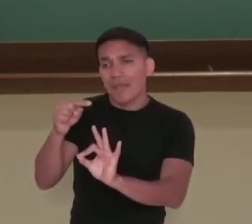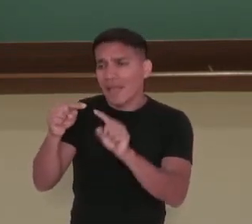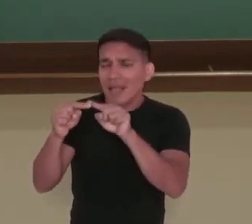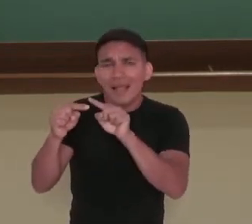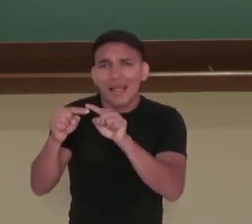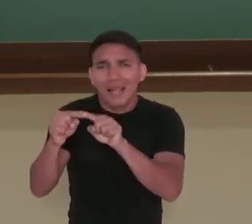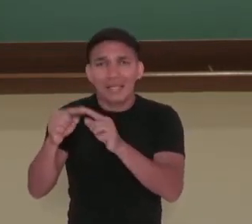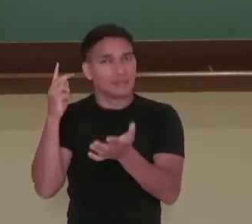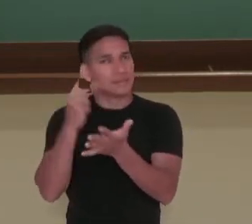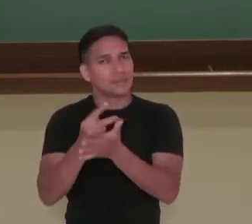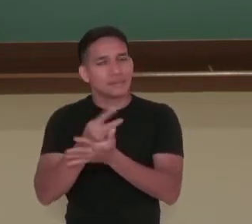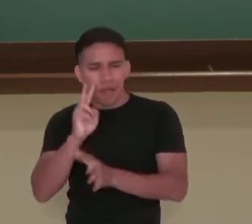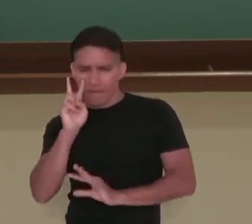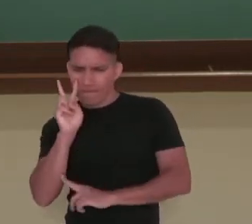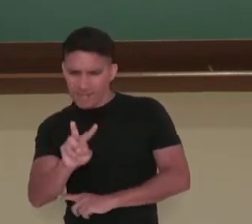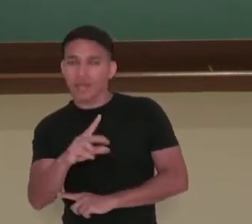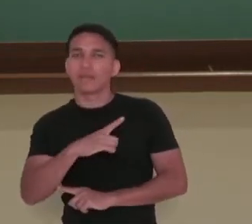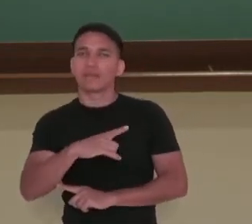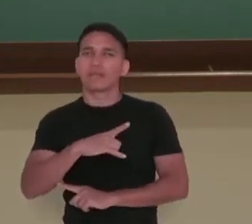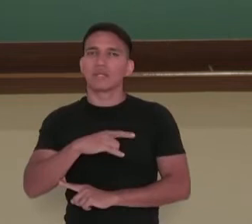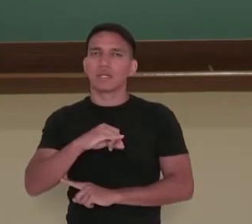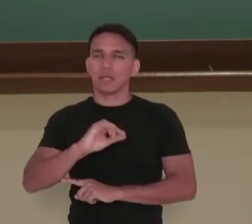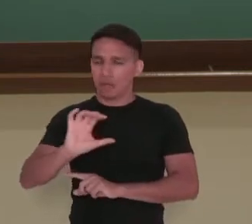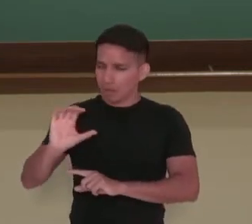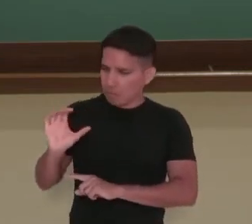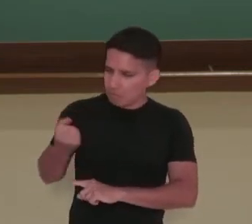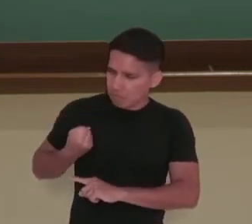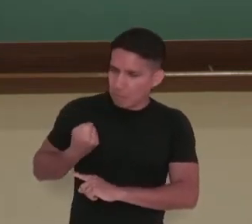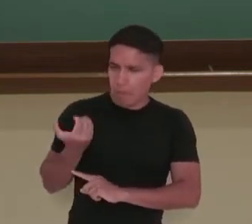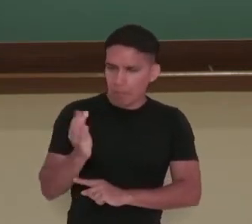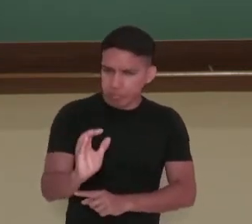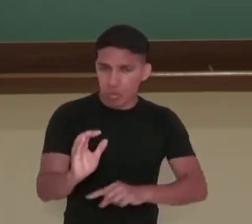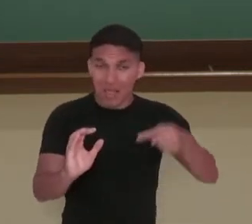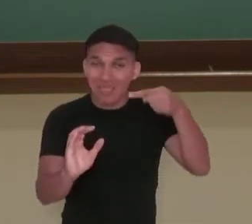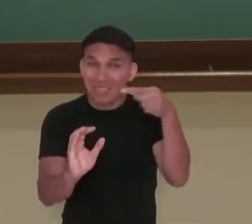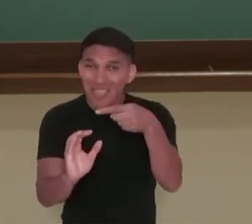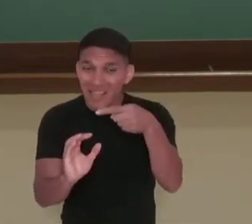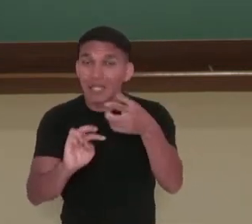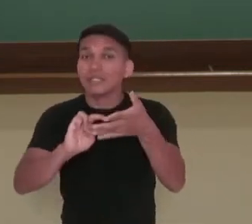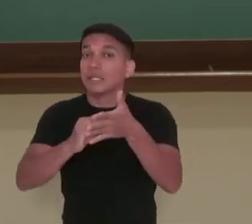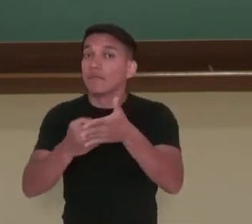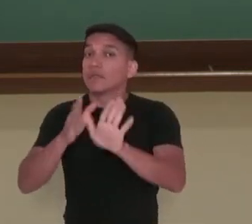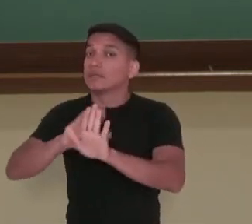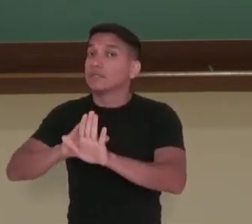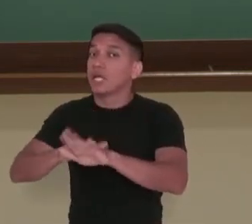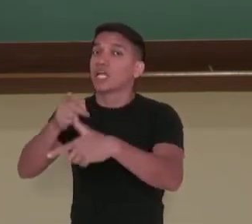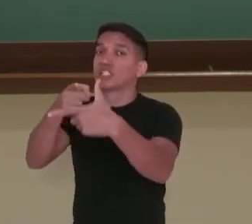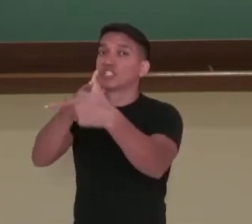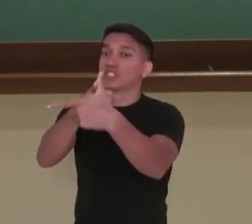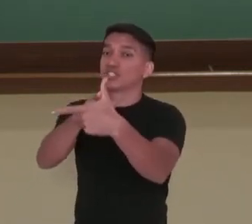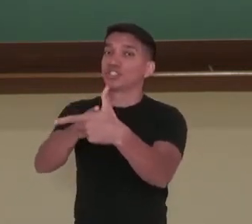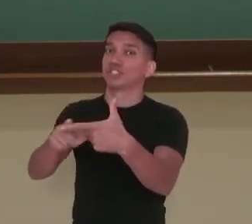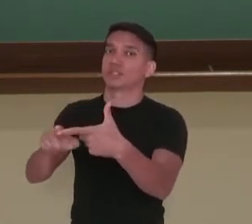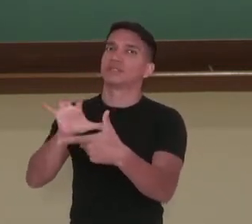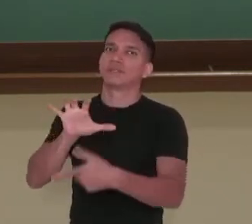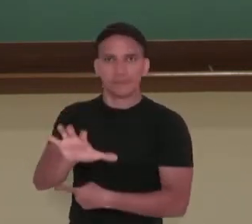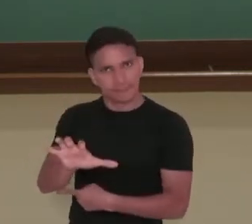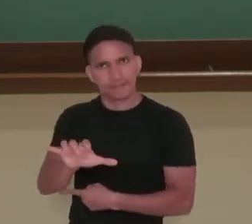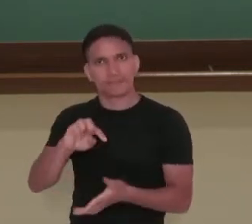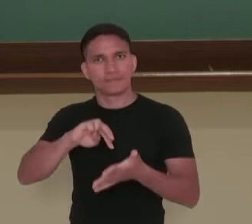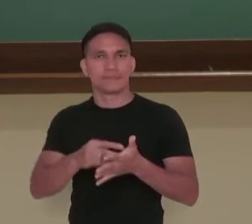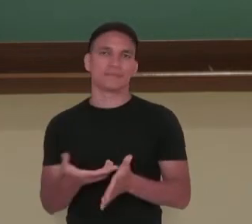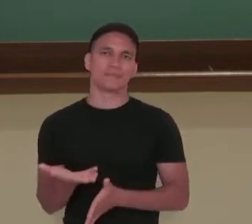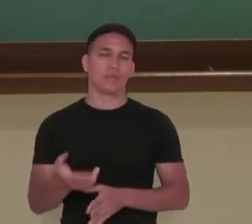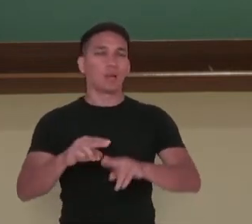Toda vez que você ver uma potência com expoente negativo, saiba que é uma divisão, tá? Saiba que é uma divisão.